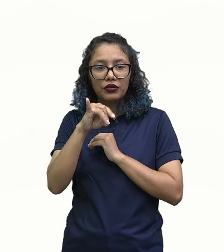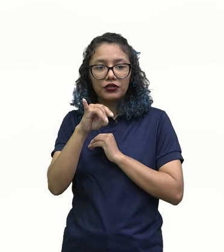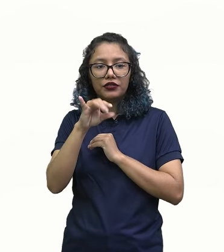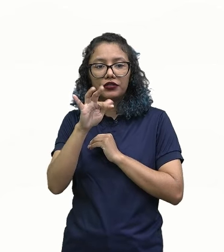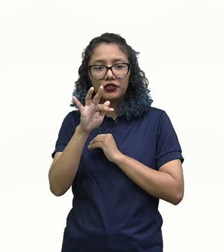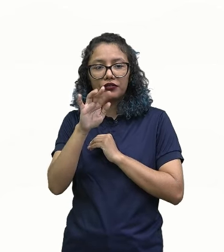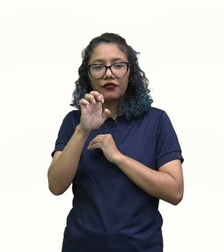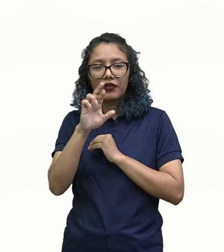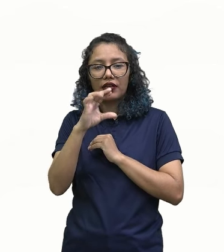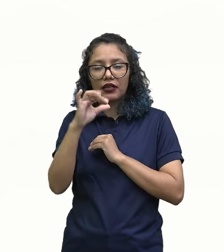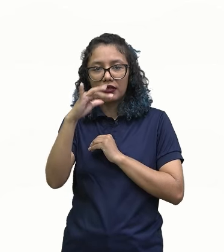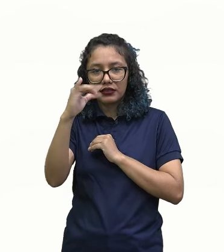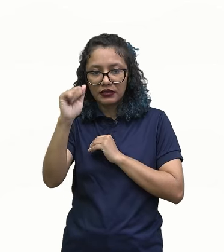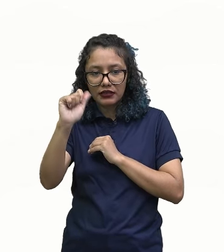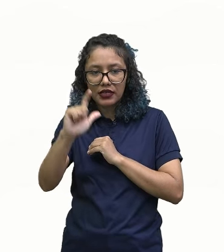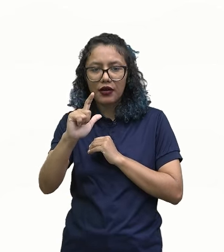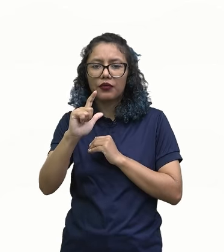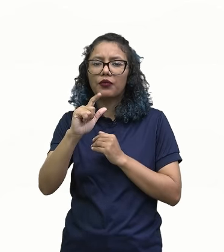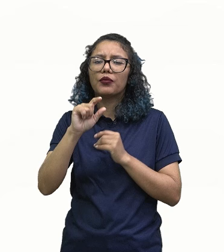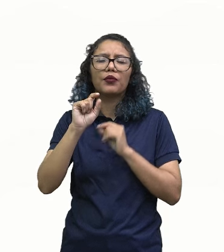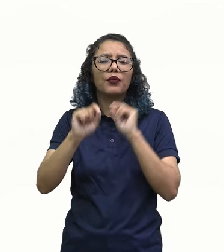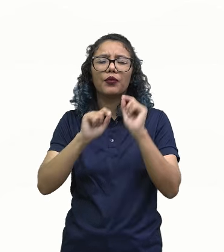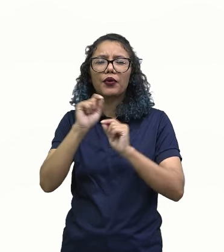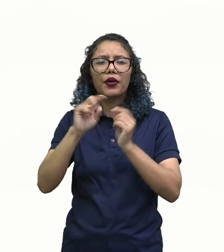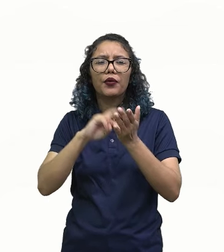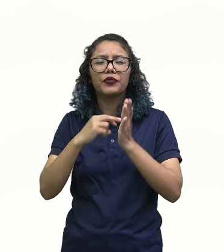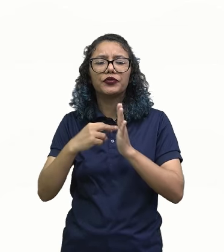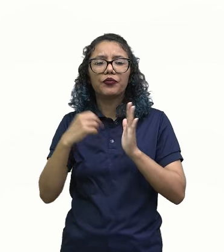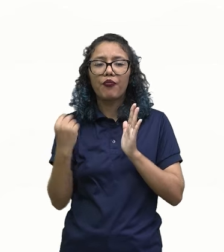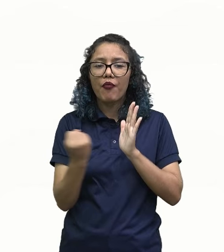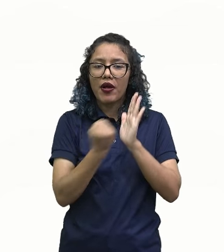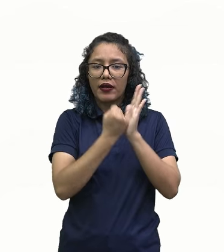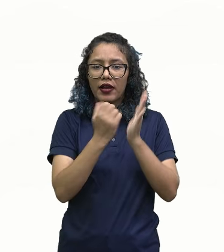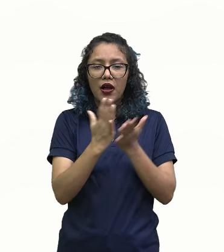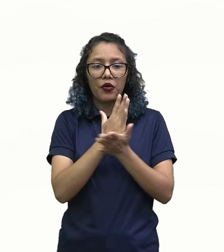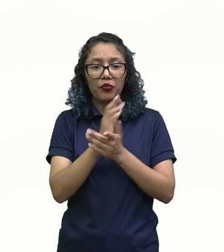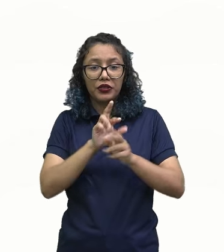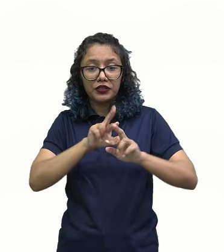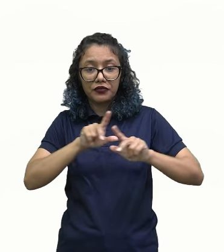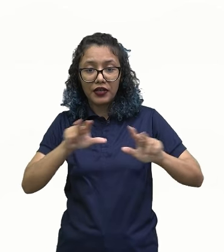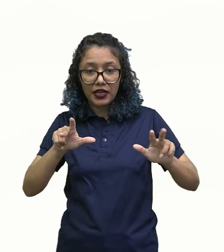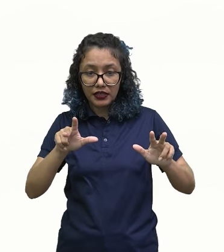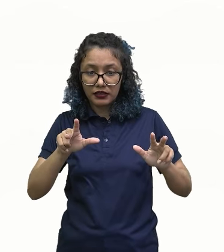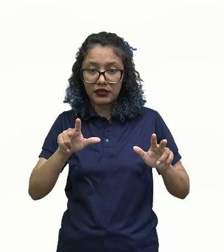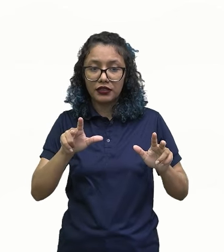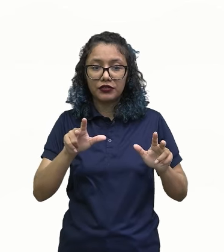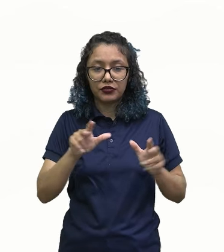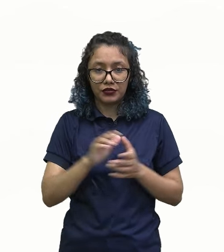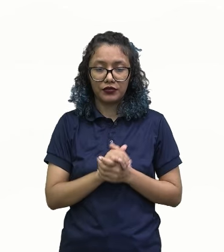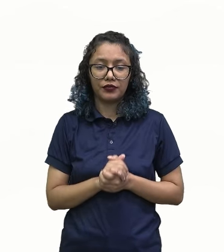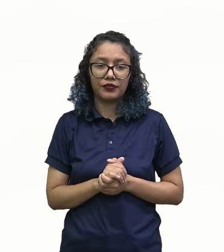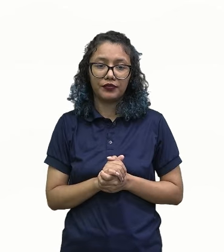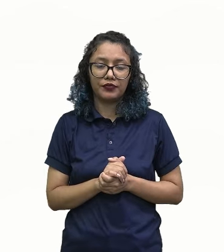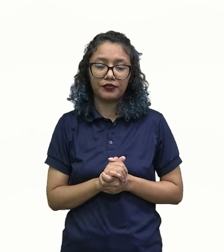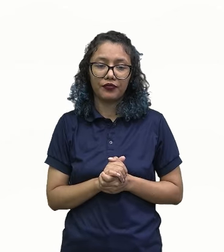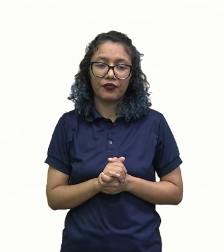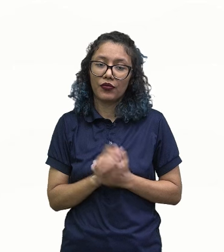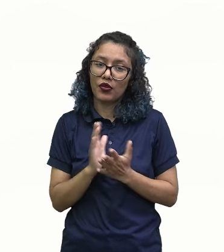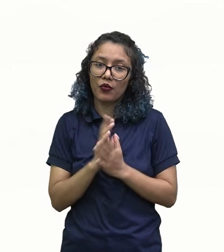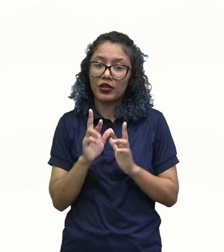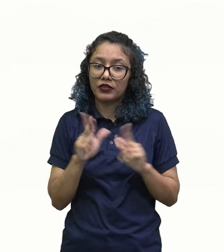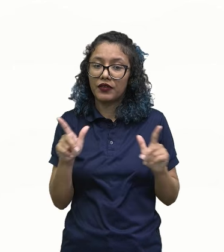acentos diferenciais servem para marcar algumas distinções, ou seja,